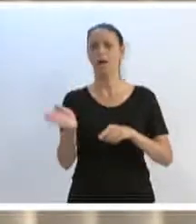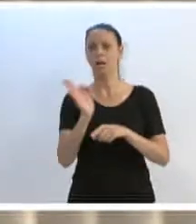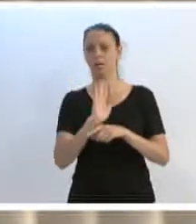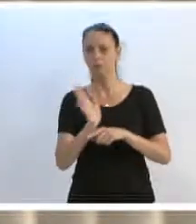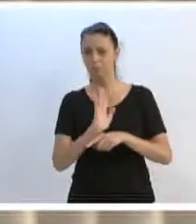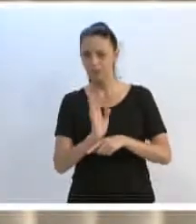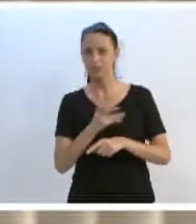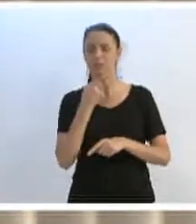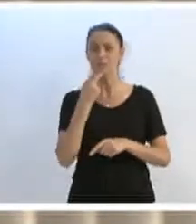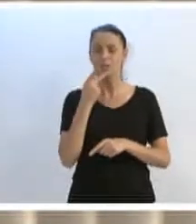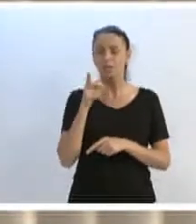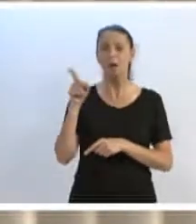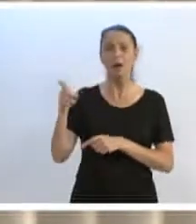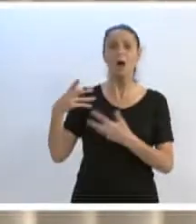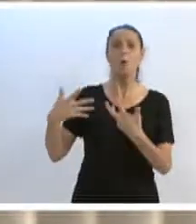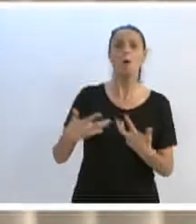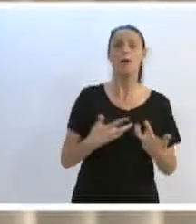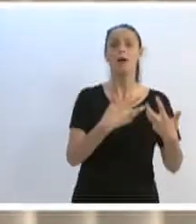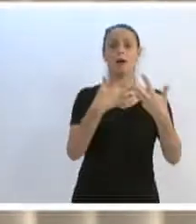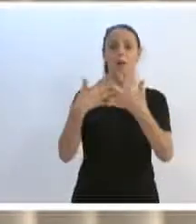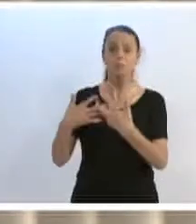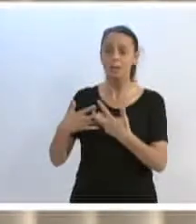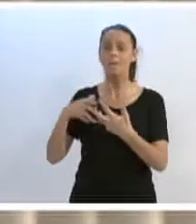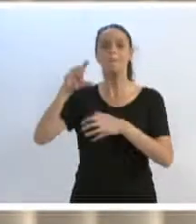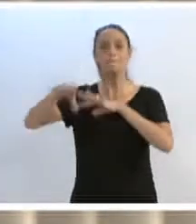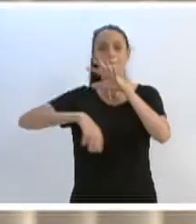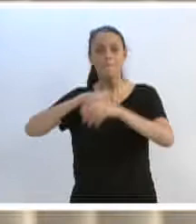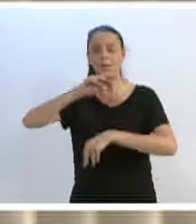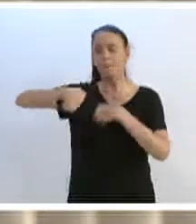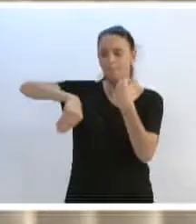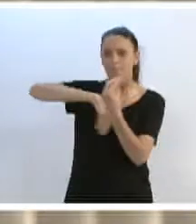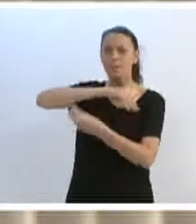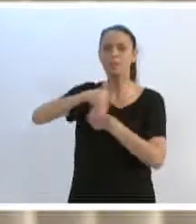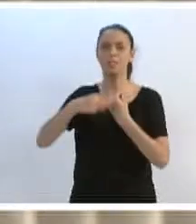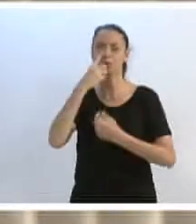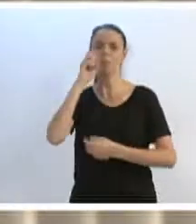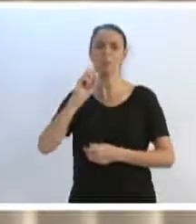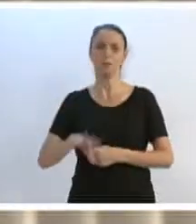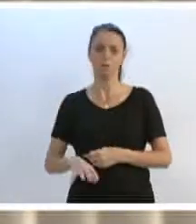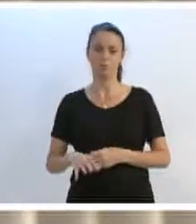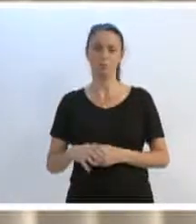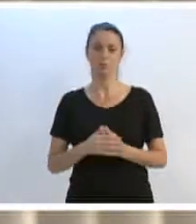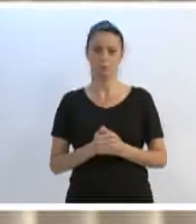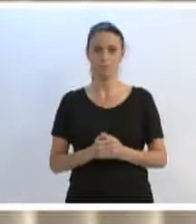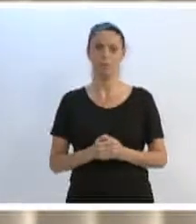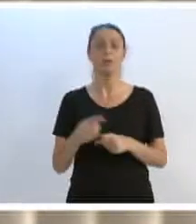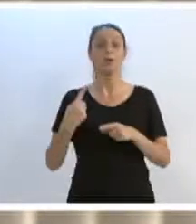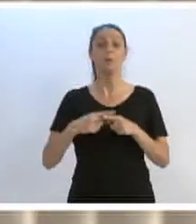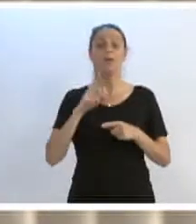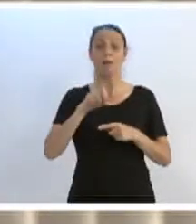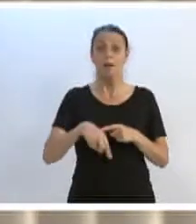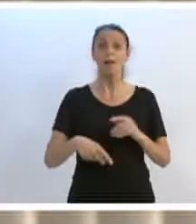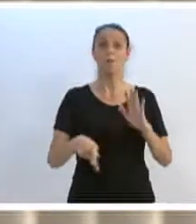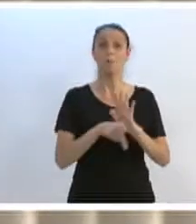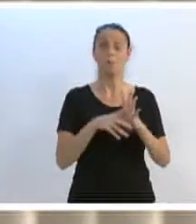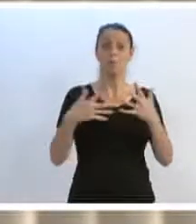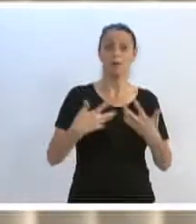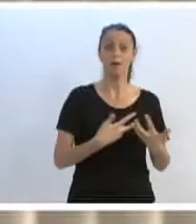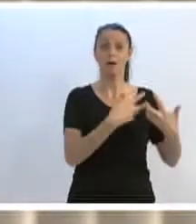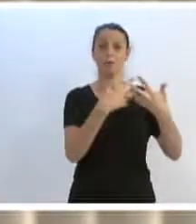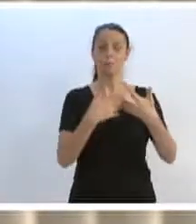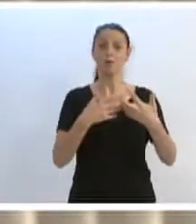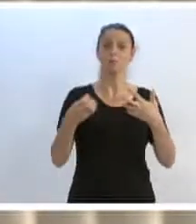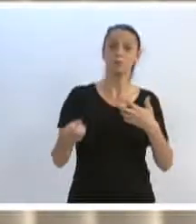lixo reciclado com o lixo comum, simplesmente porque agora o serviço estava sendo feito com um caminhão compactador e antigamente era